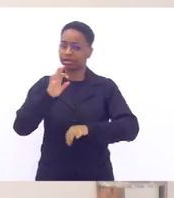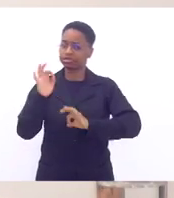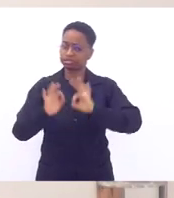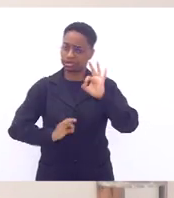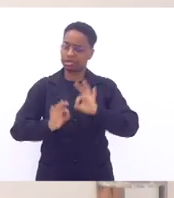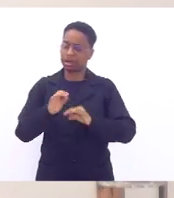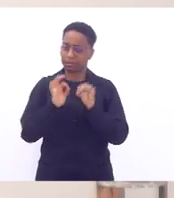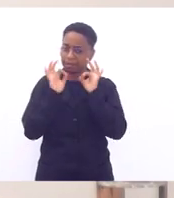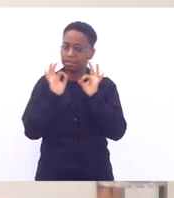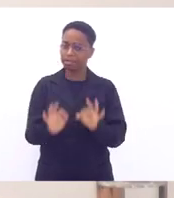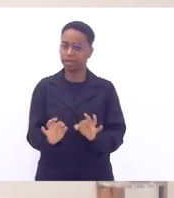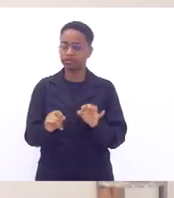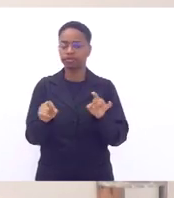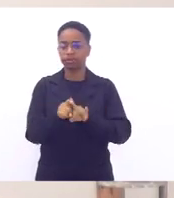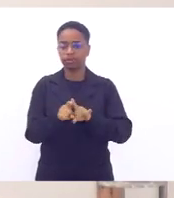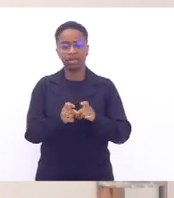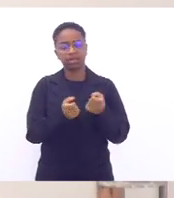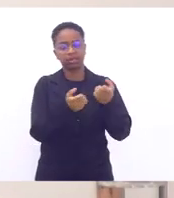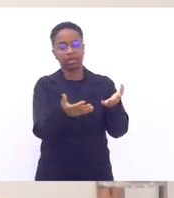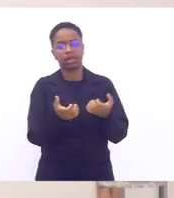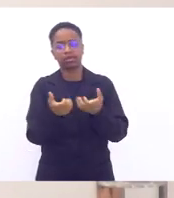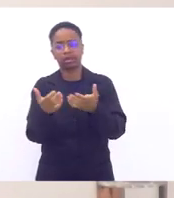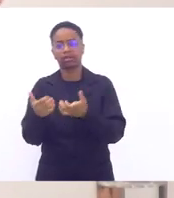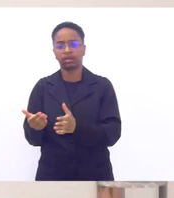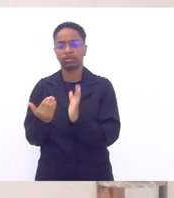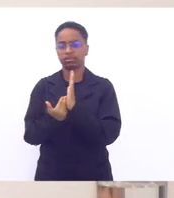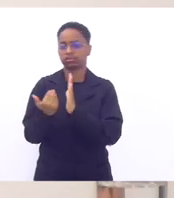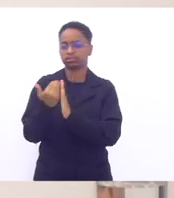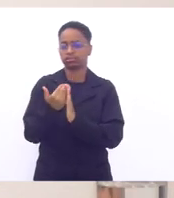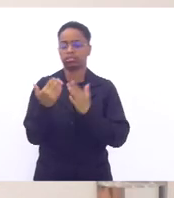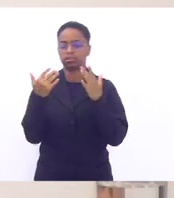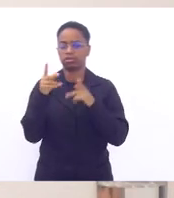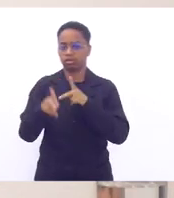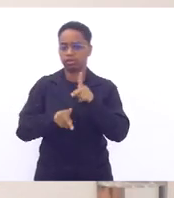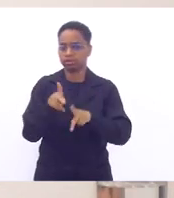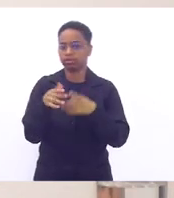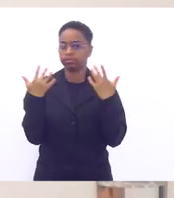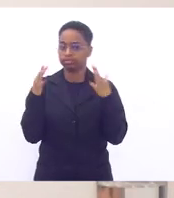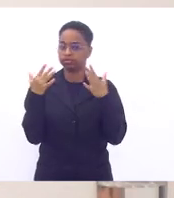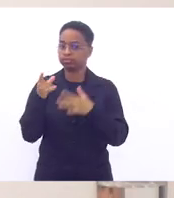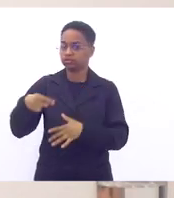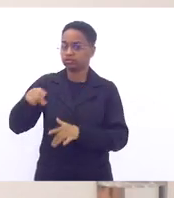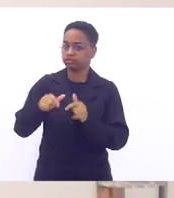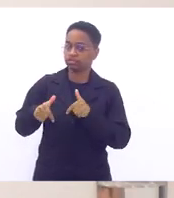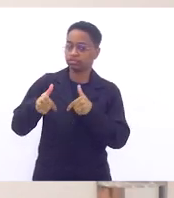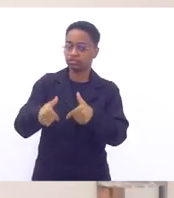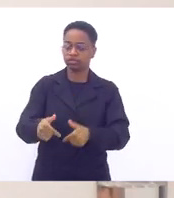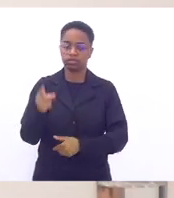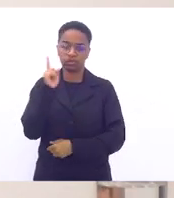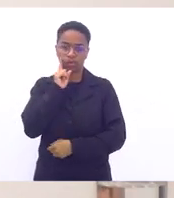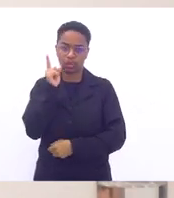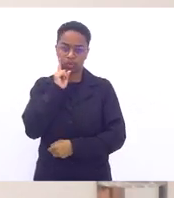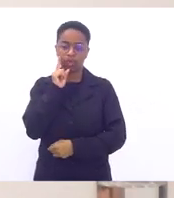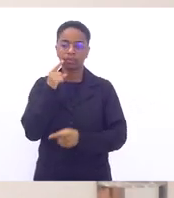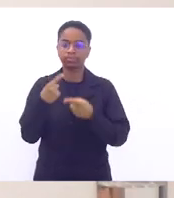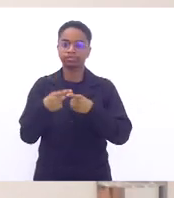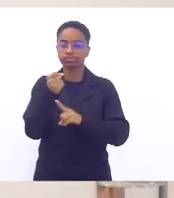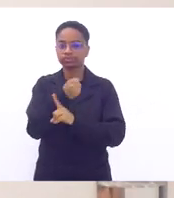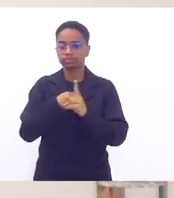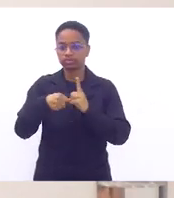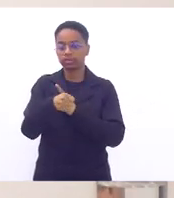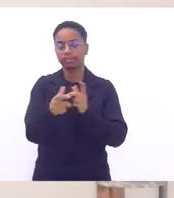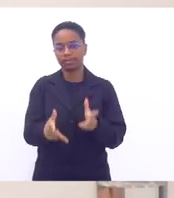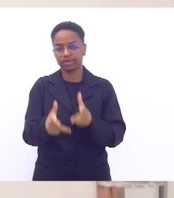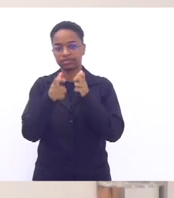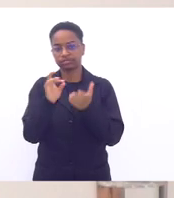e a que mais entrega para a população Parabéns pela condução de vocês diariamente porque a sociedade tem